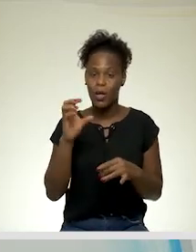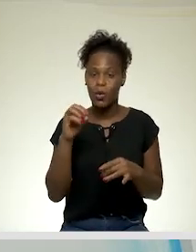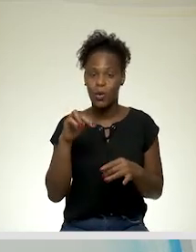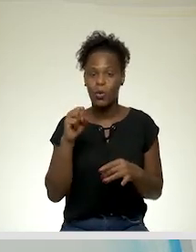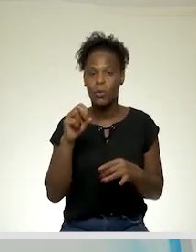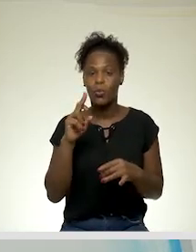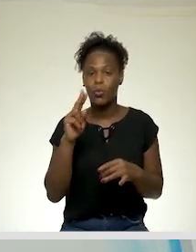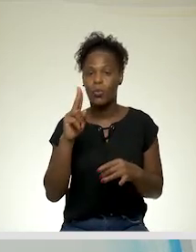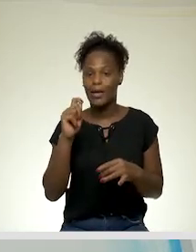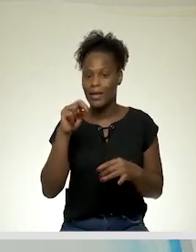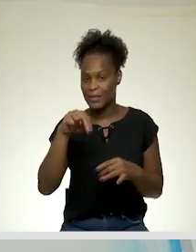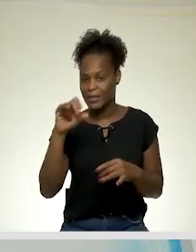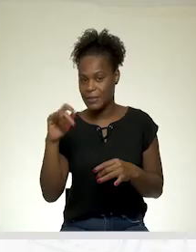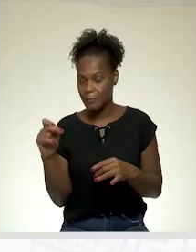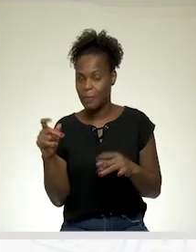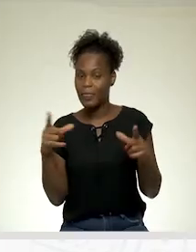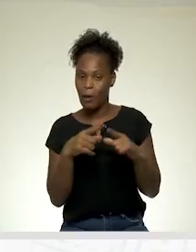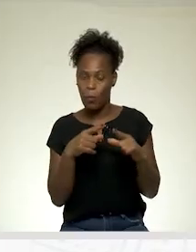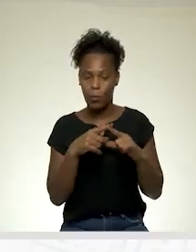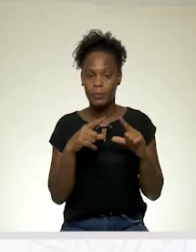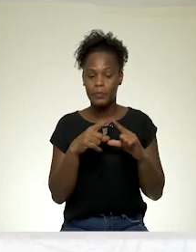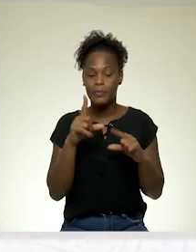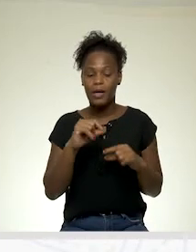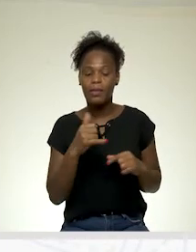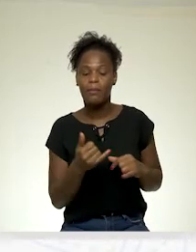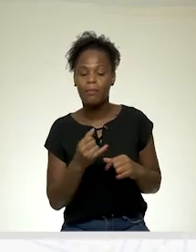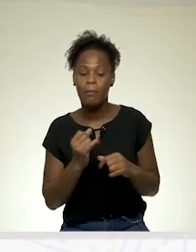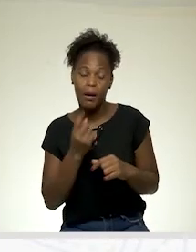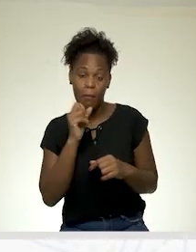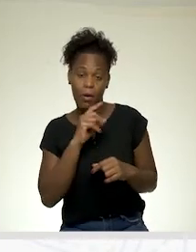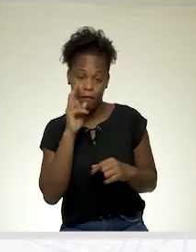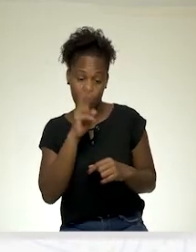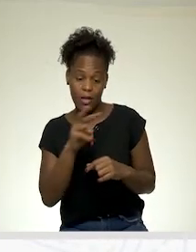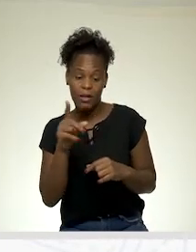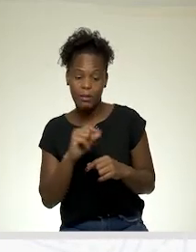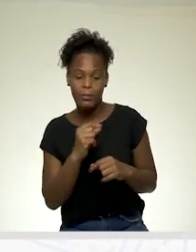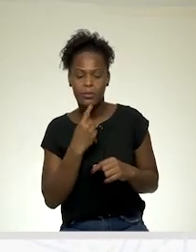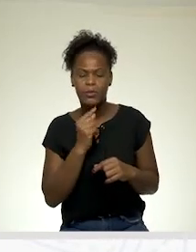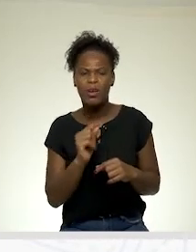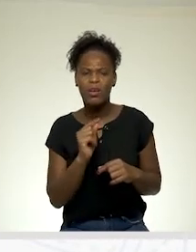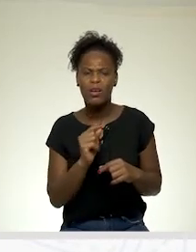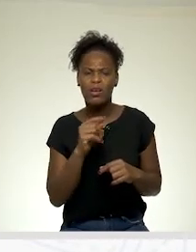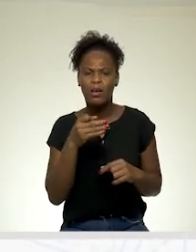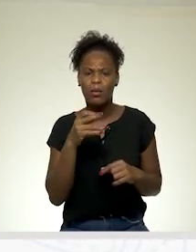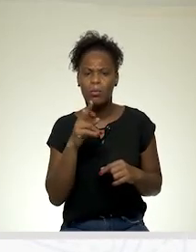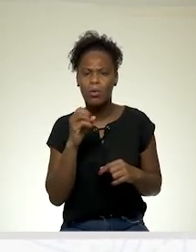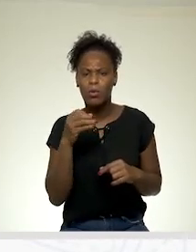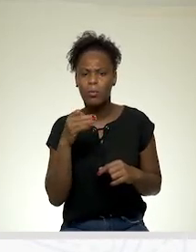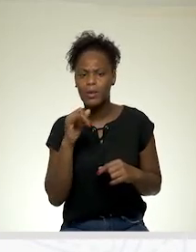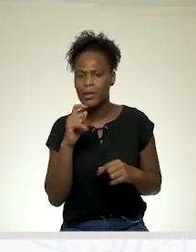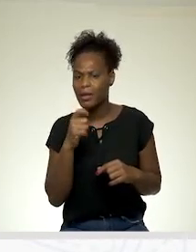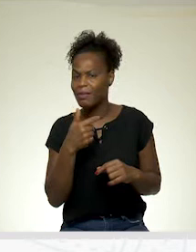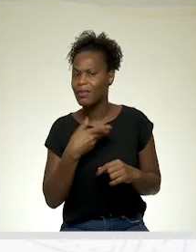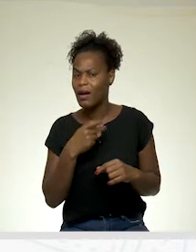congruência de triângulos. Também pudeste observar uma propriedade que se verifica quando os triângulos